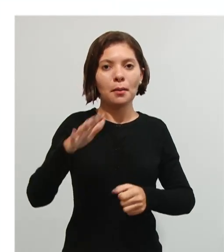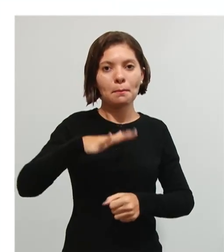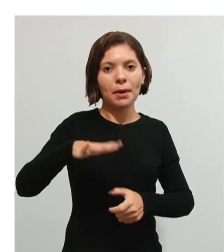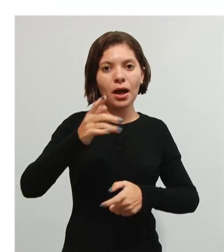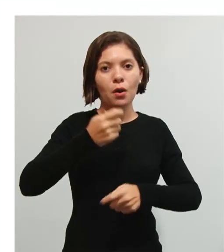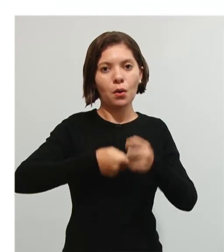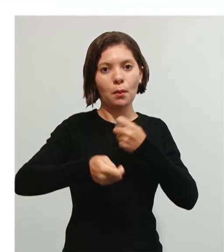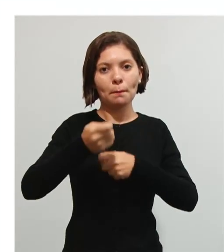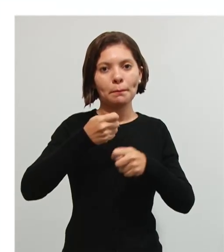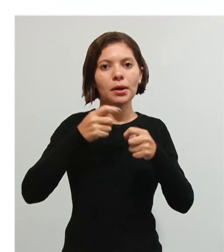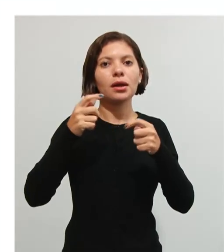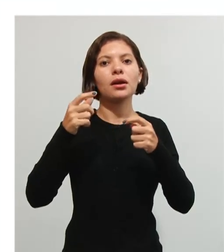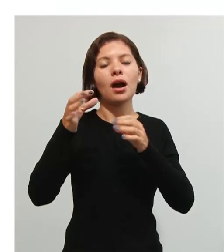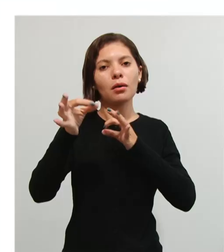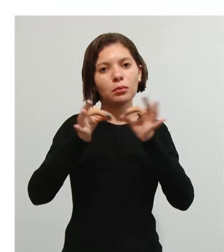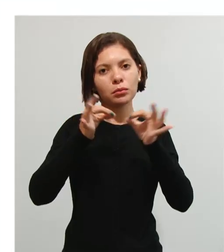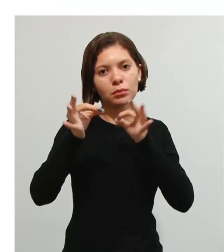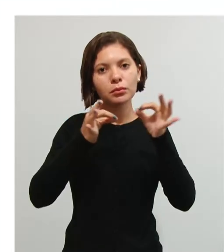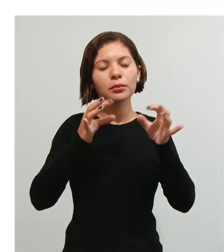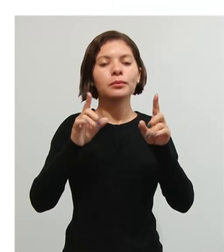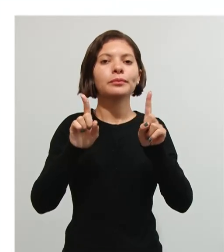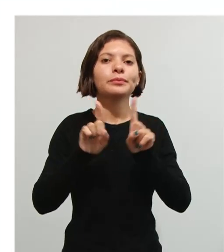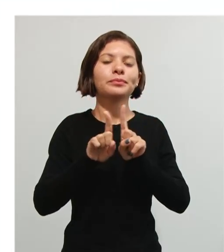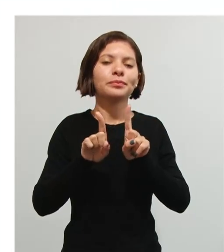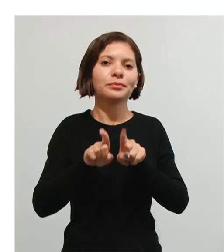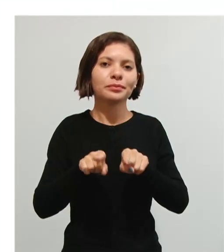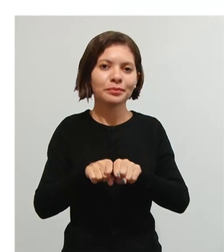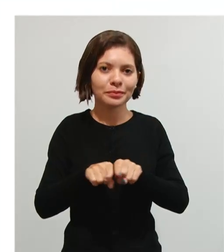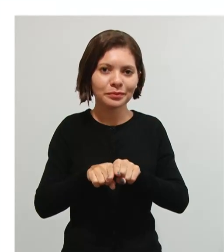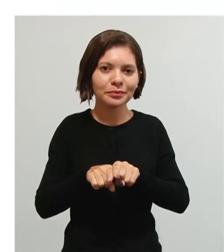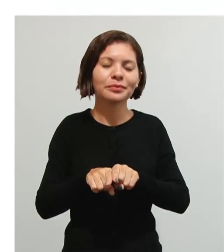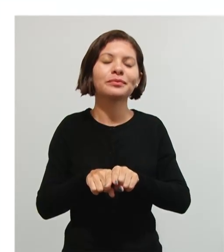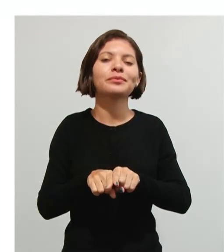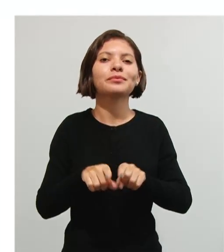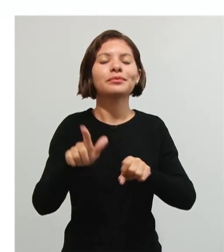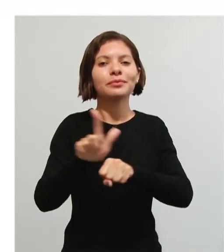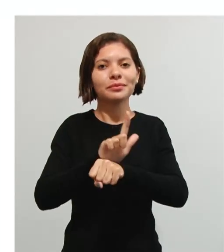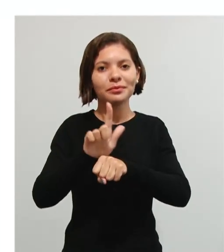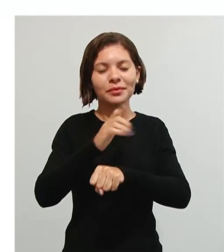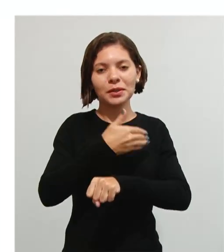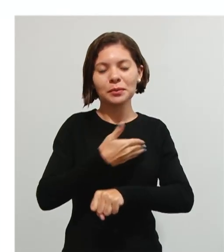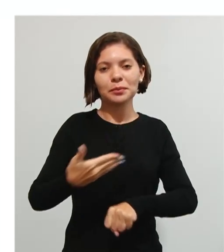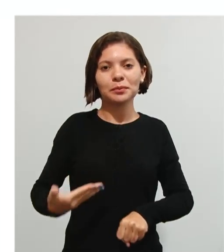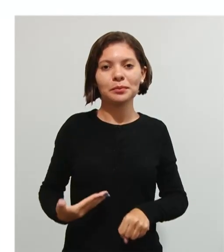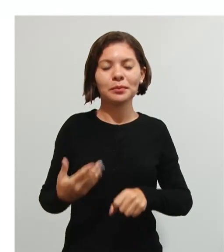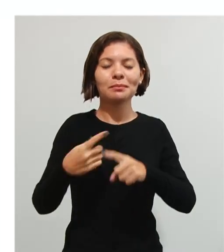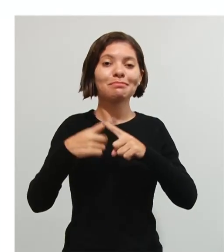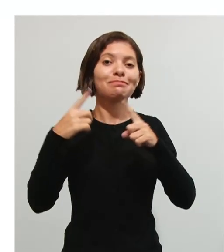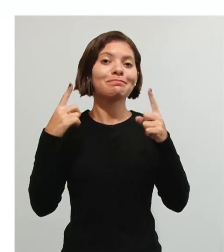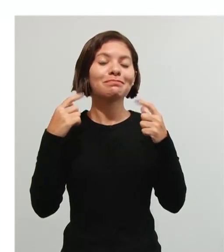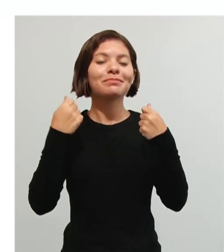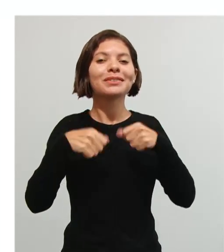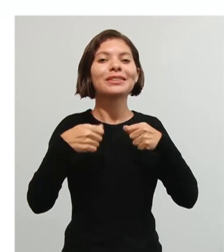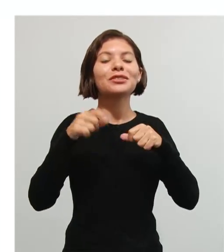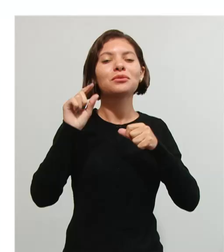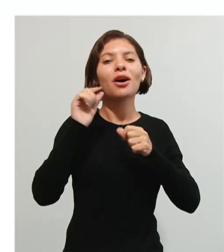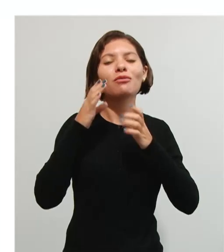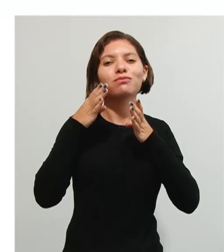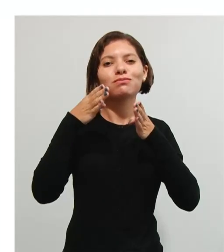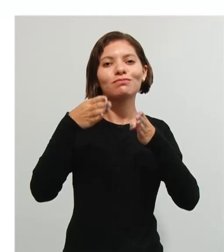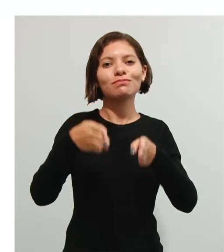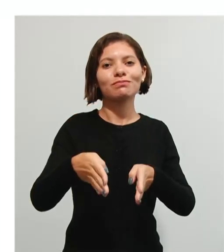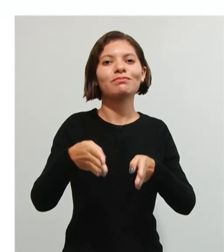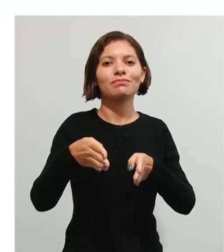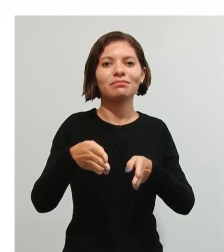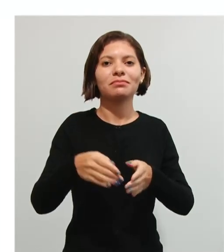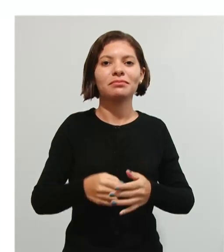do planejamento e inclusive da gestão pública, mas a gente precisa focar,